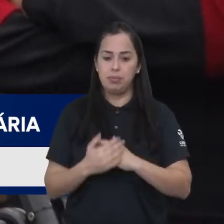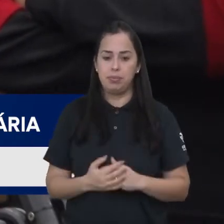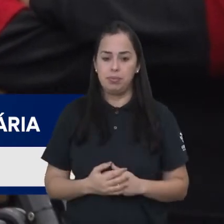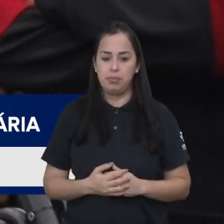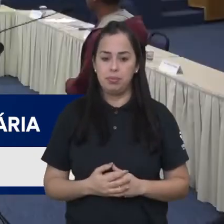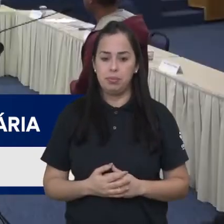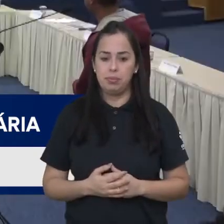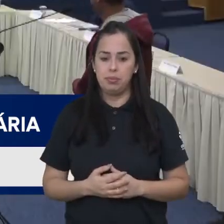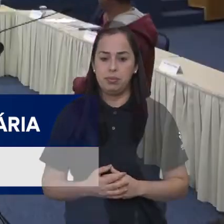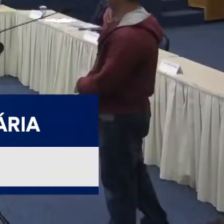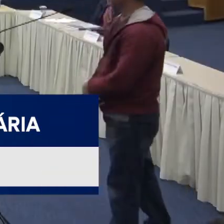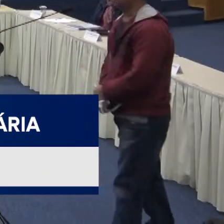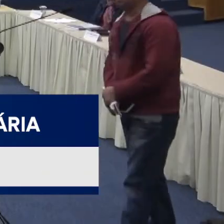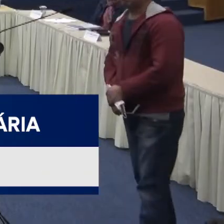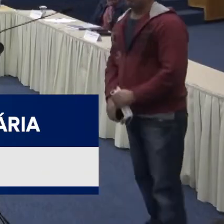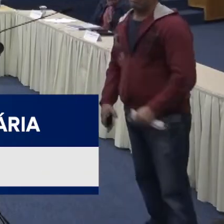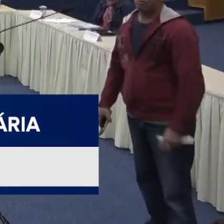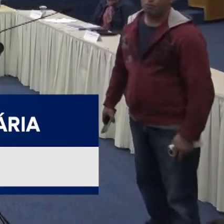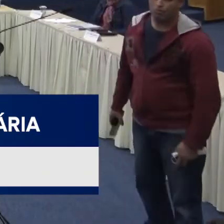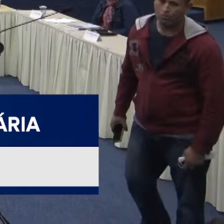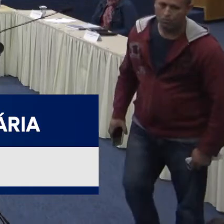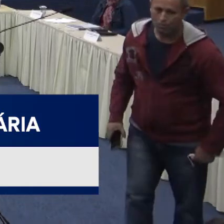Isso eu estou aqui pedindo. Obrigado.